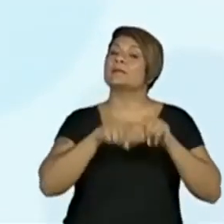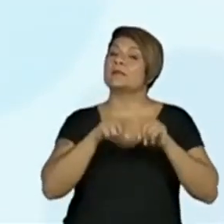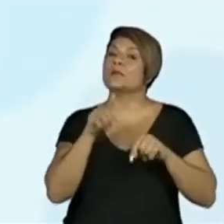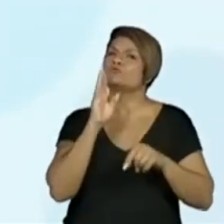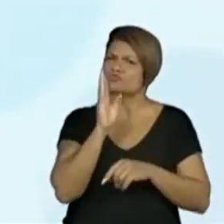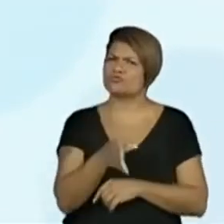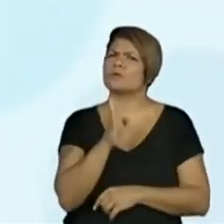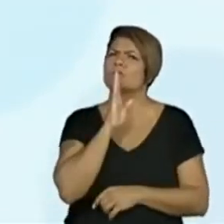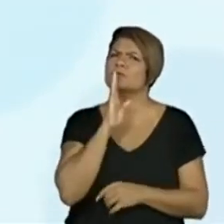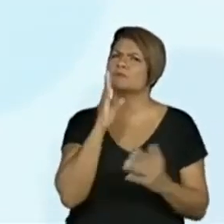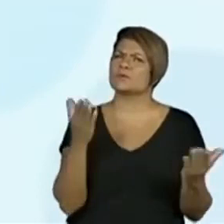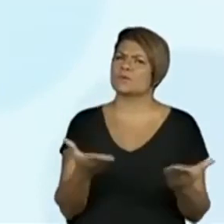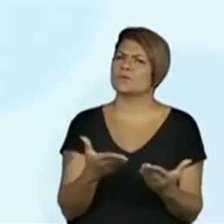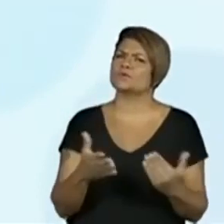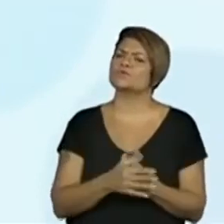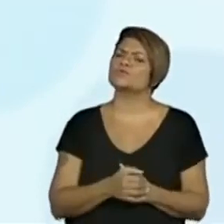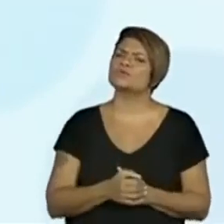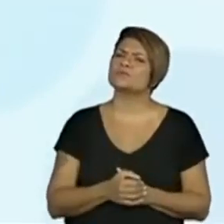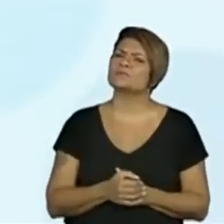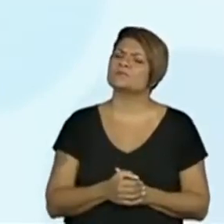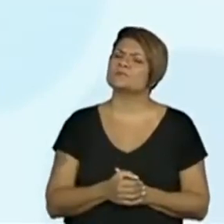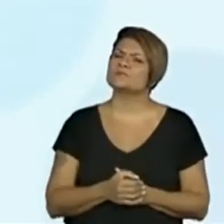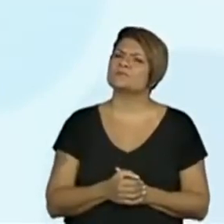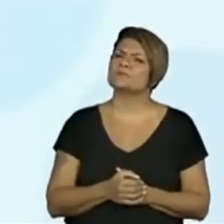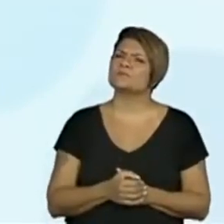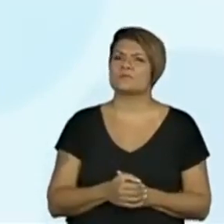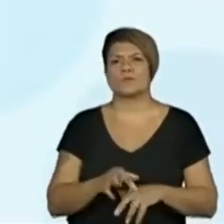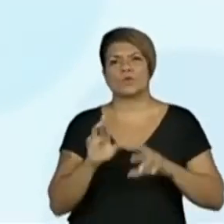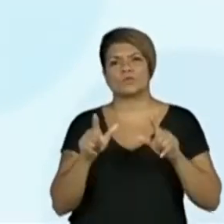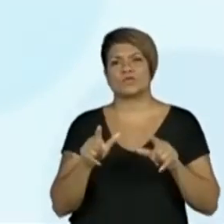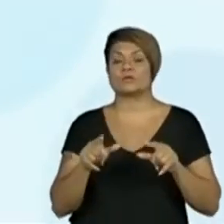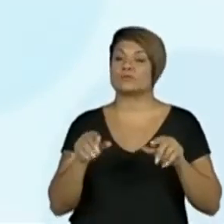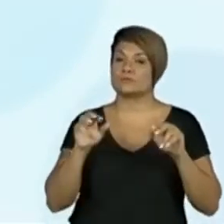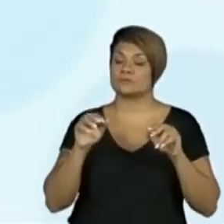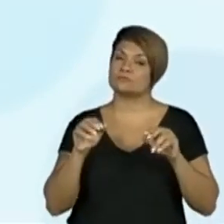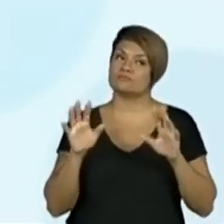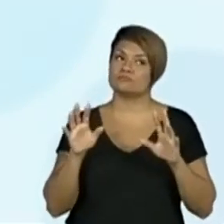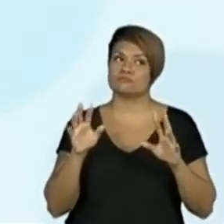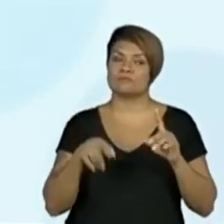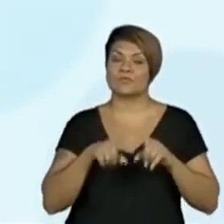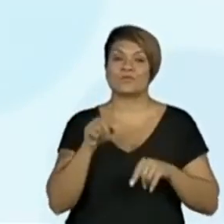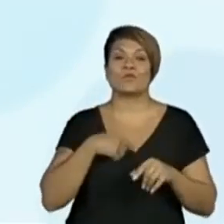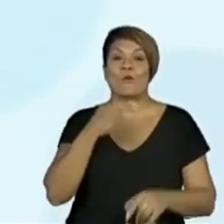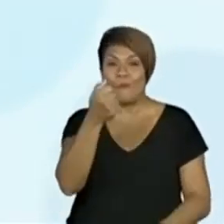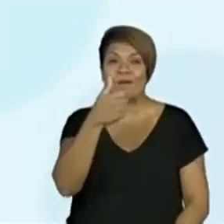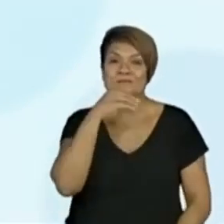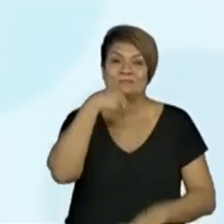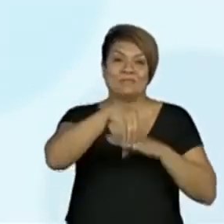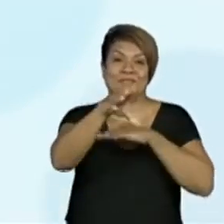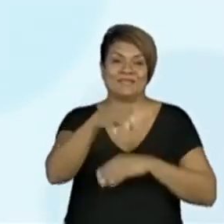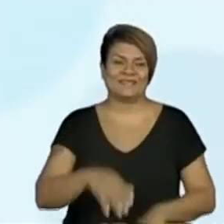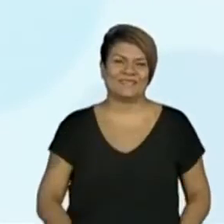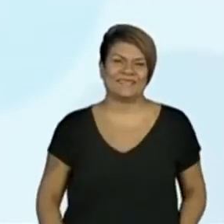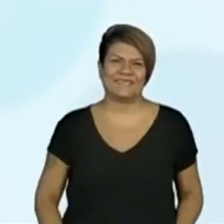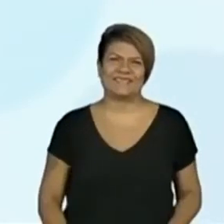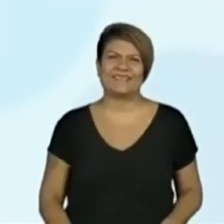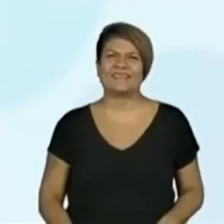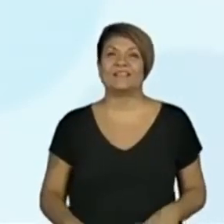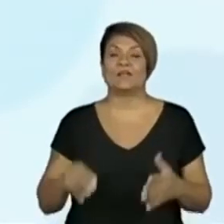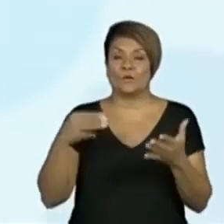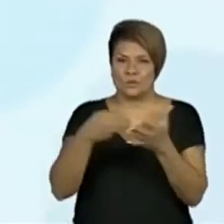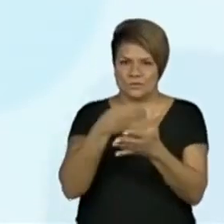conheceu aqui hoje né é produzido aí esse objeto é esses na ver eu tô quase falando eu falei